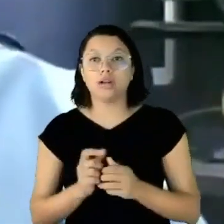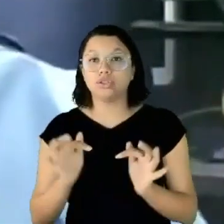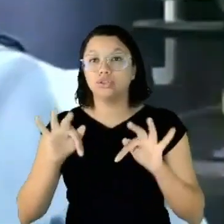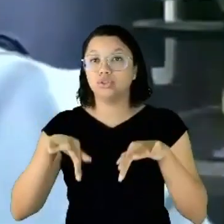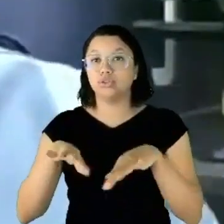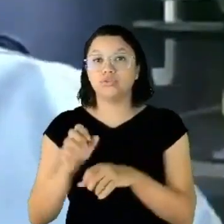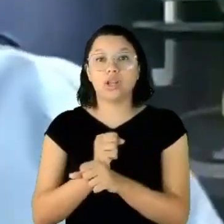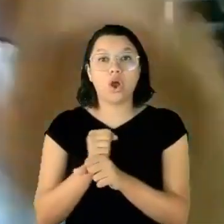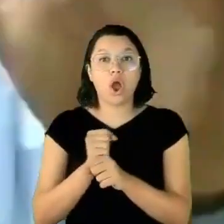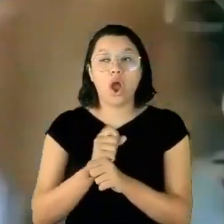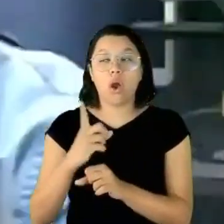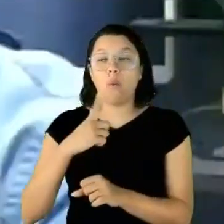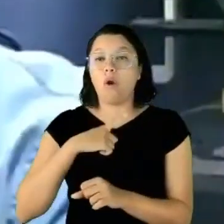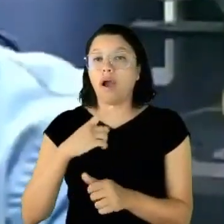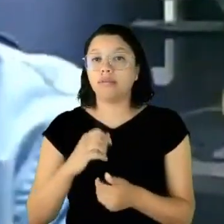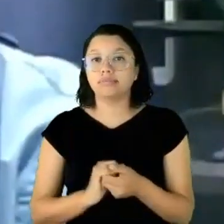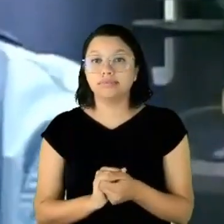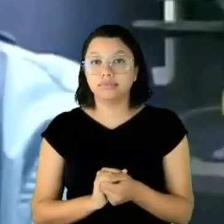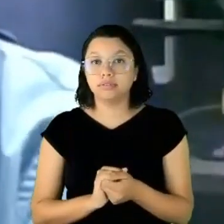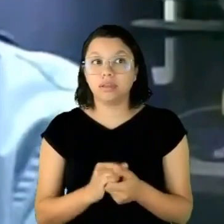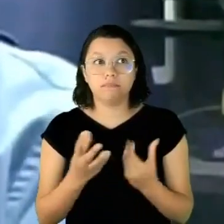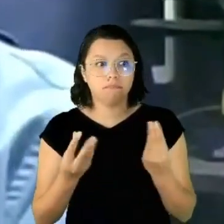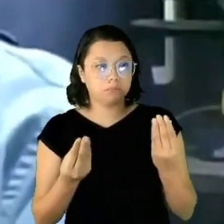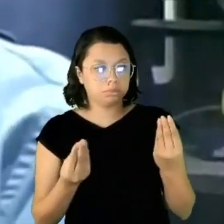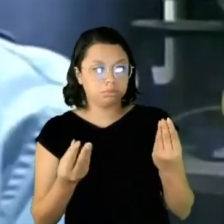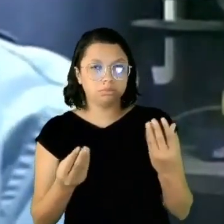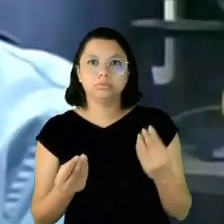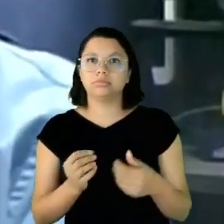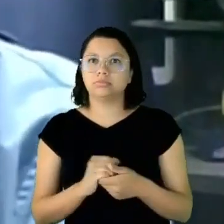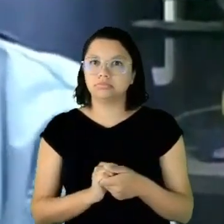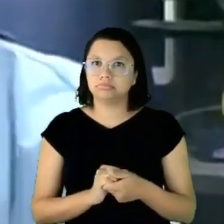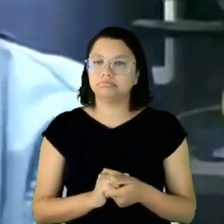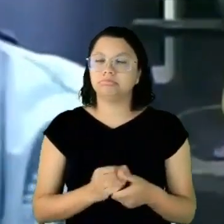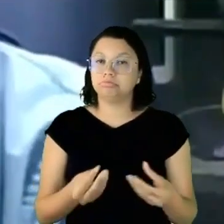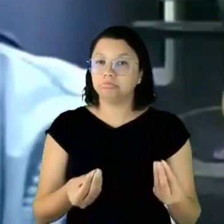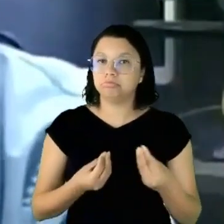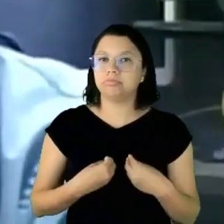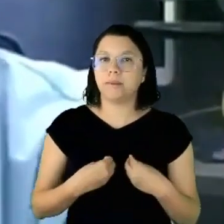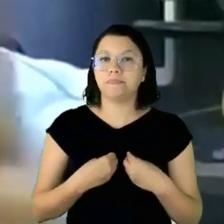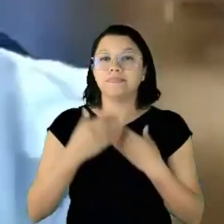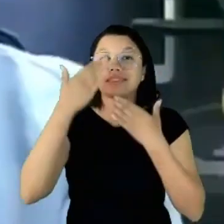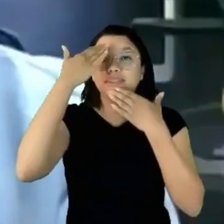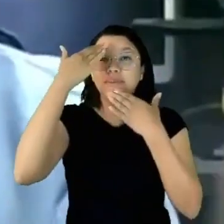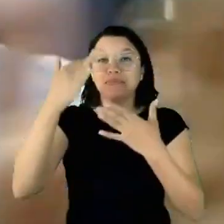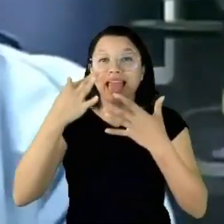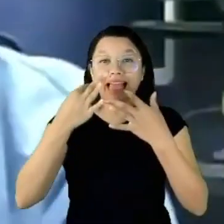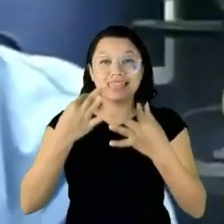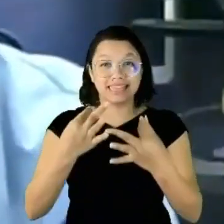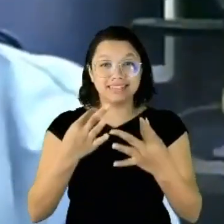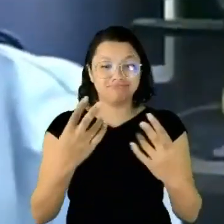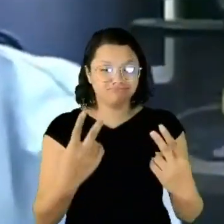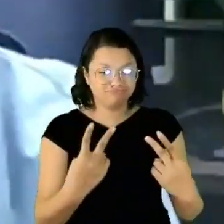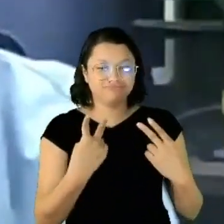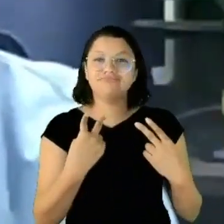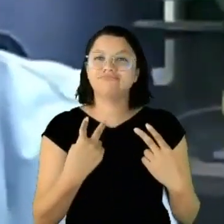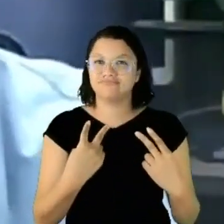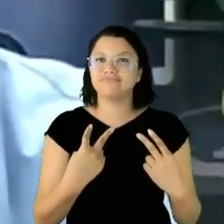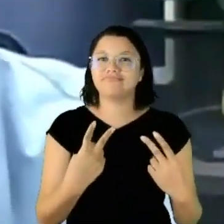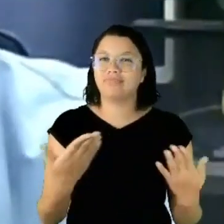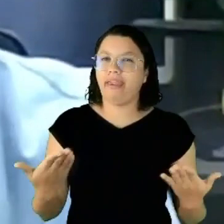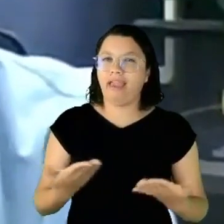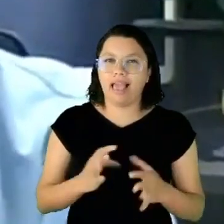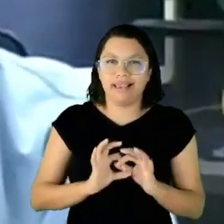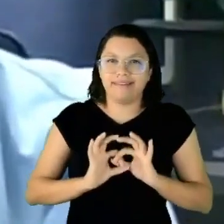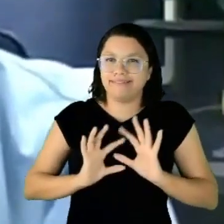que ao final de um ano você tem lá uma fortuna e agradeço a atenção e coloco aqui totalmente à disposição